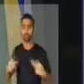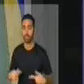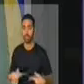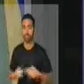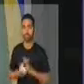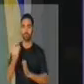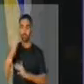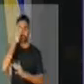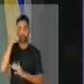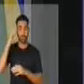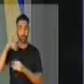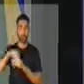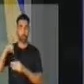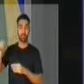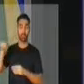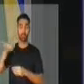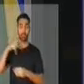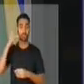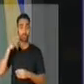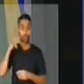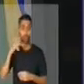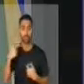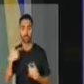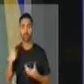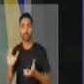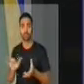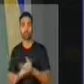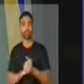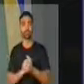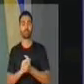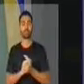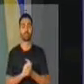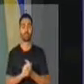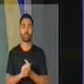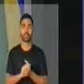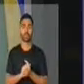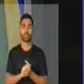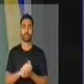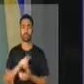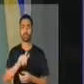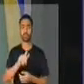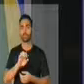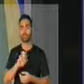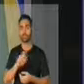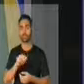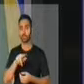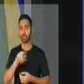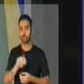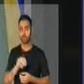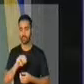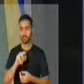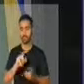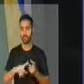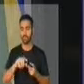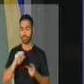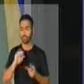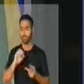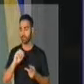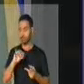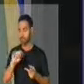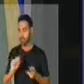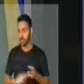na Paraíba. E aí eu preciso estender os cumprimentos a doutor Germano, doutora Sônia, doutora